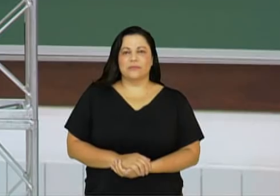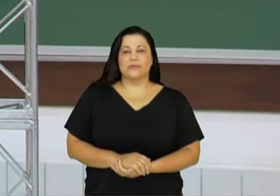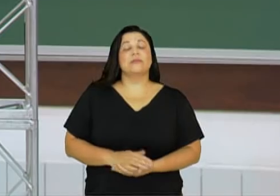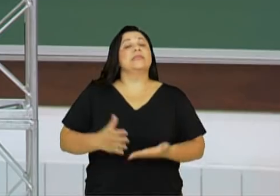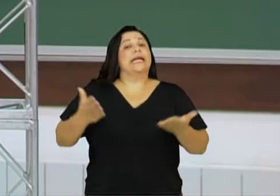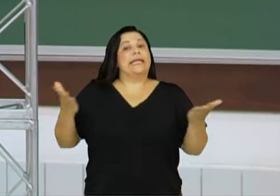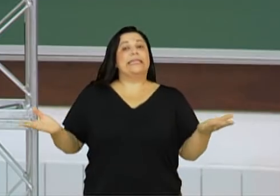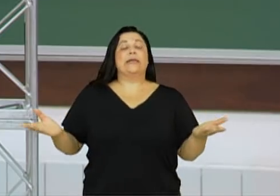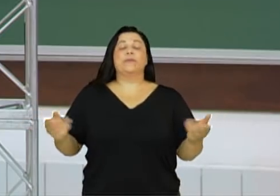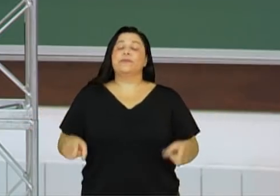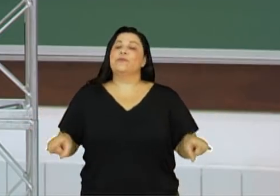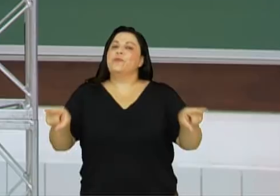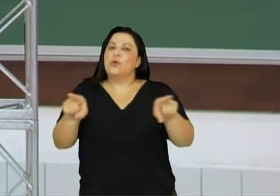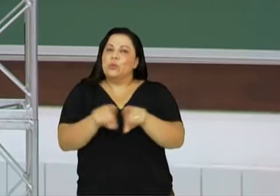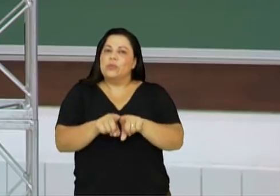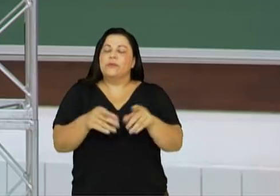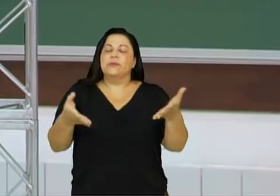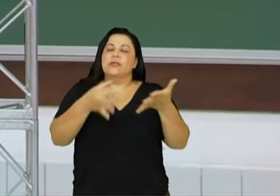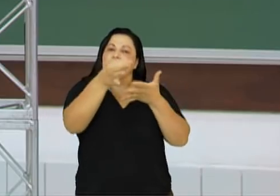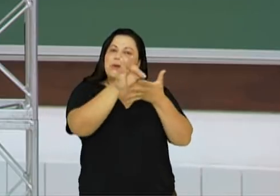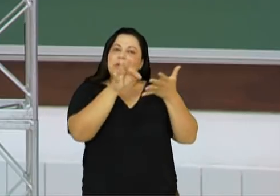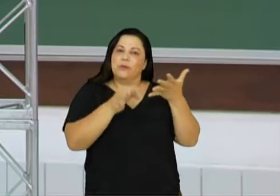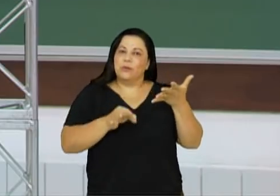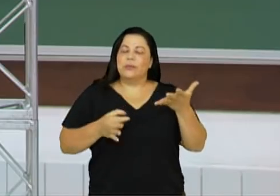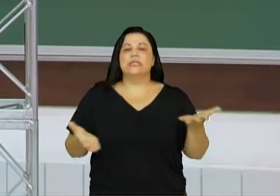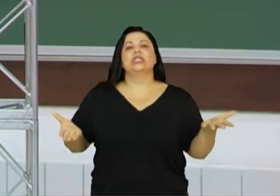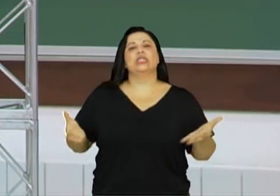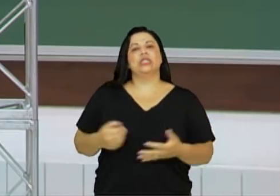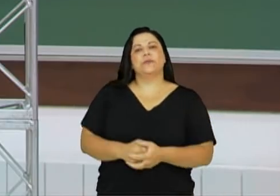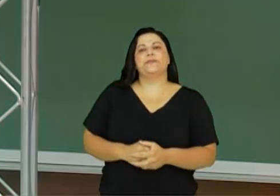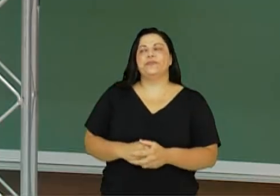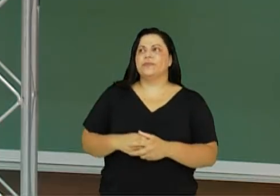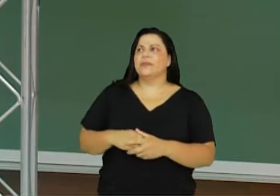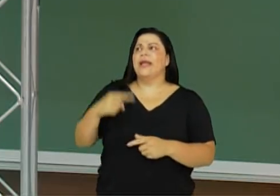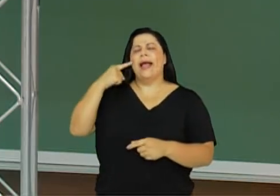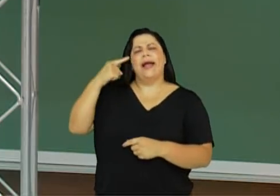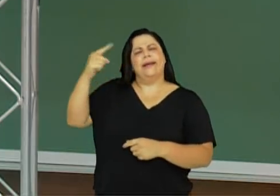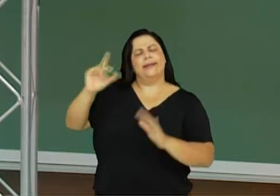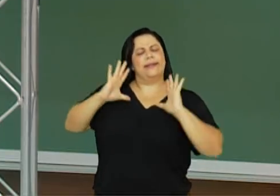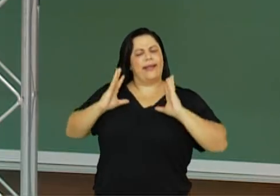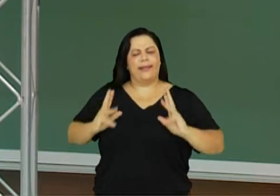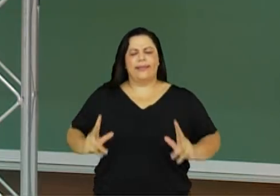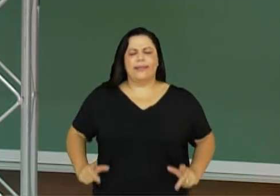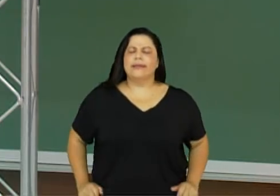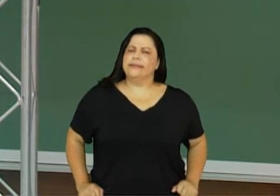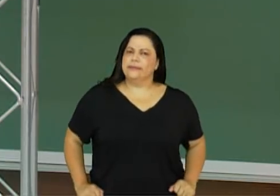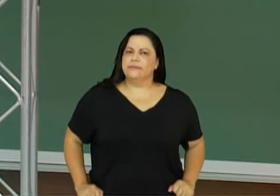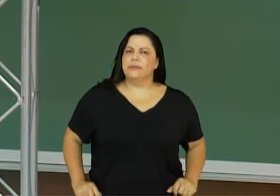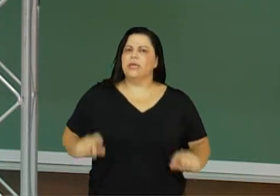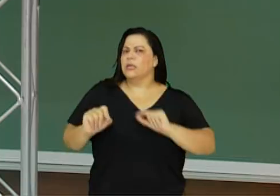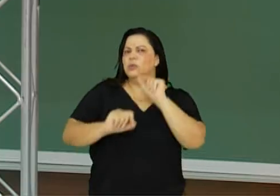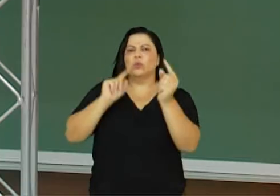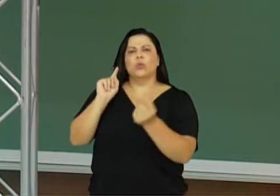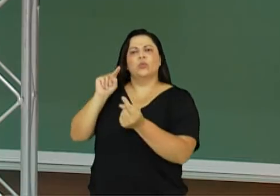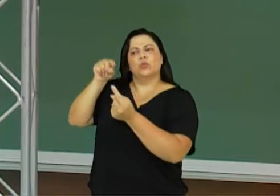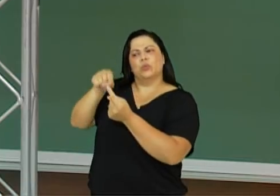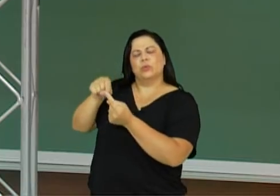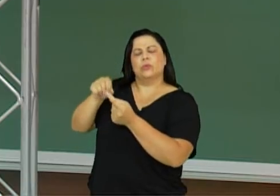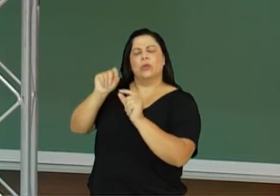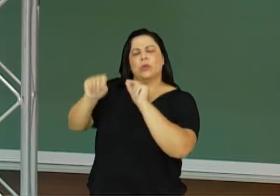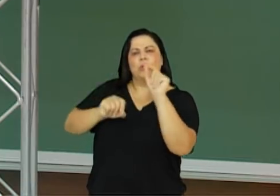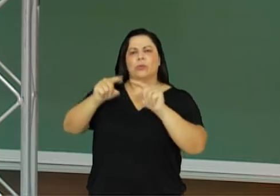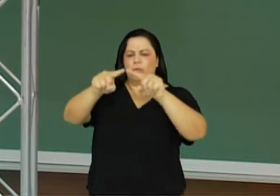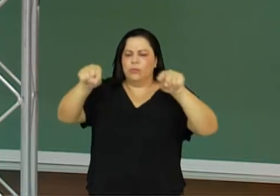Pessoal, voltamos aqui com a correção, né? Então, além da questão da higiene, quais outras finalidades os termas,